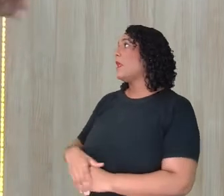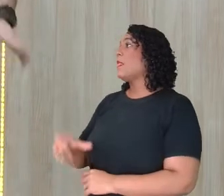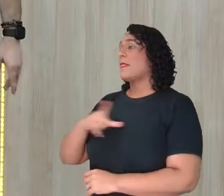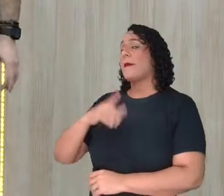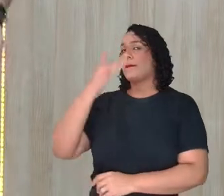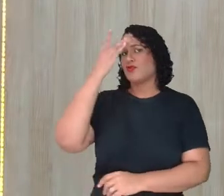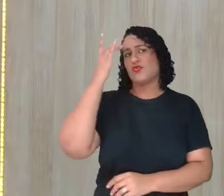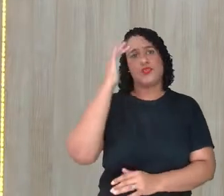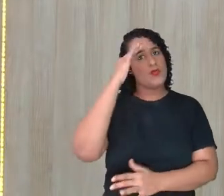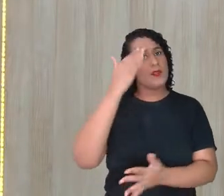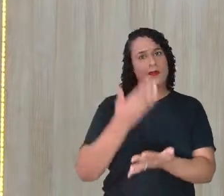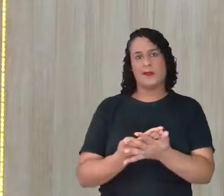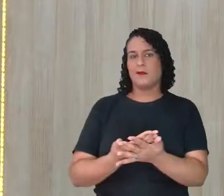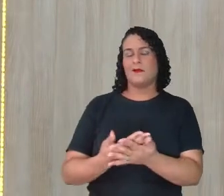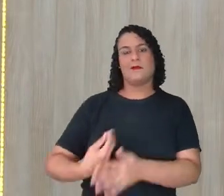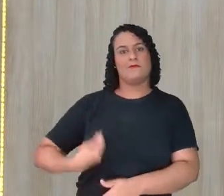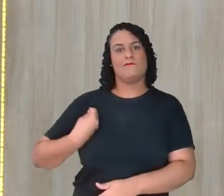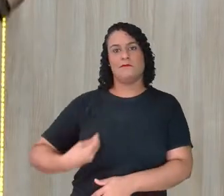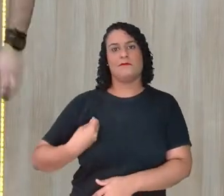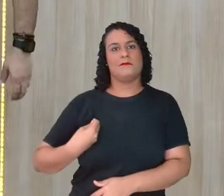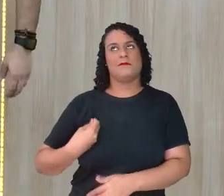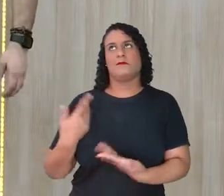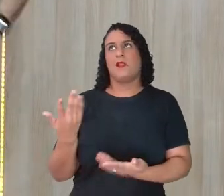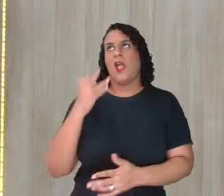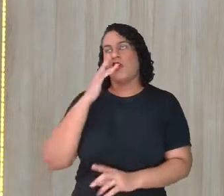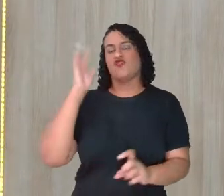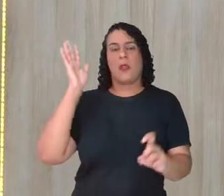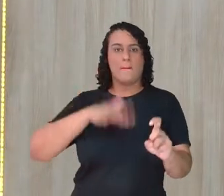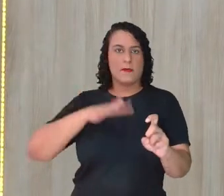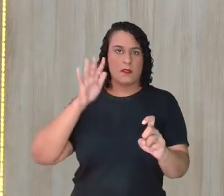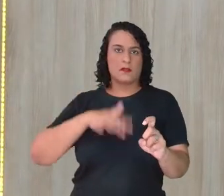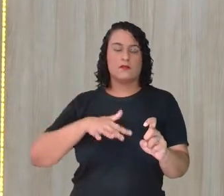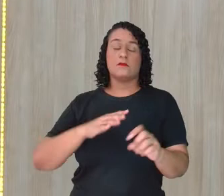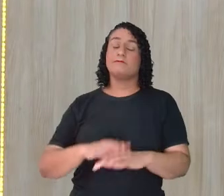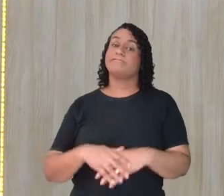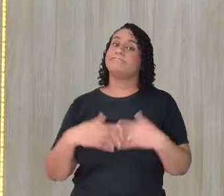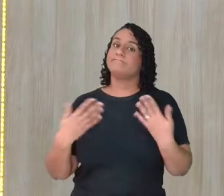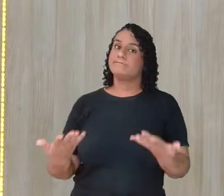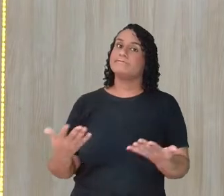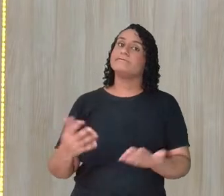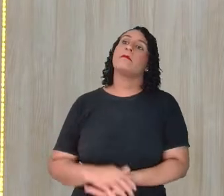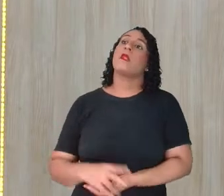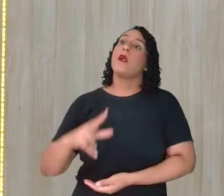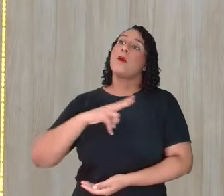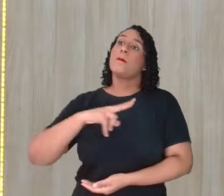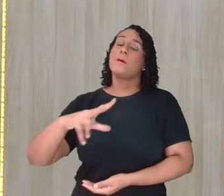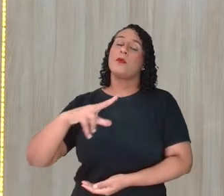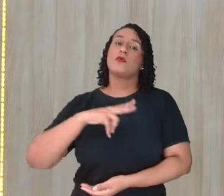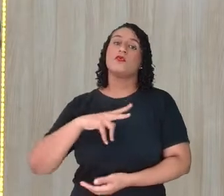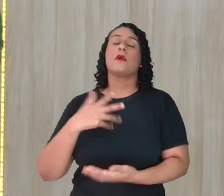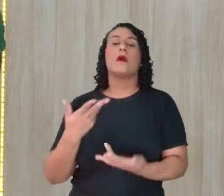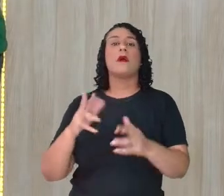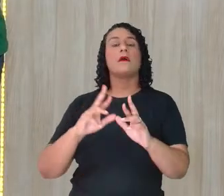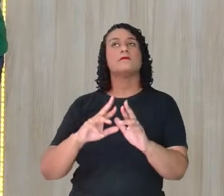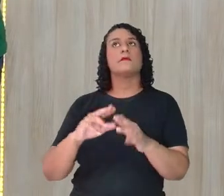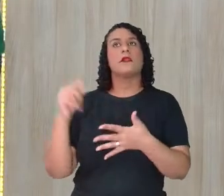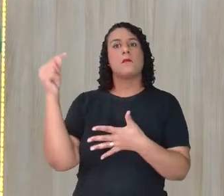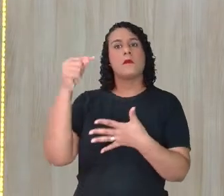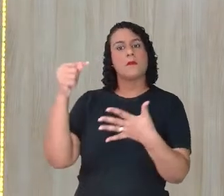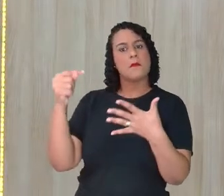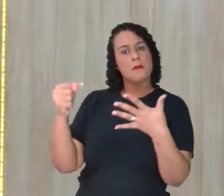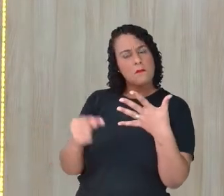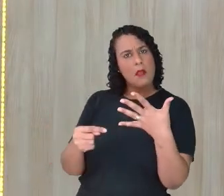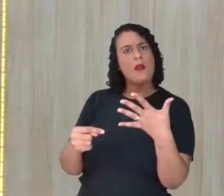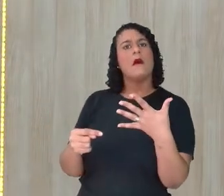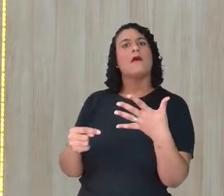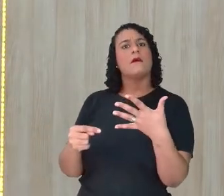não existiu, seria um negócio meio mitológico assim. Então, junto a tudo isso, Portugal reuniu os elementos, né, para